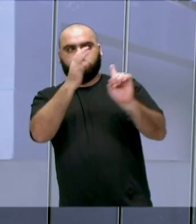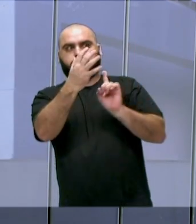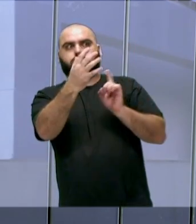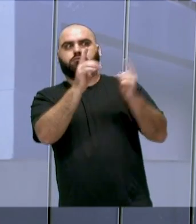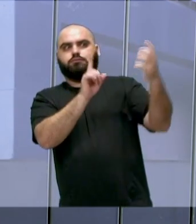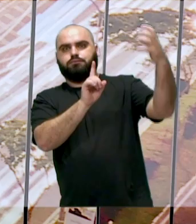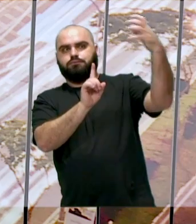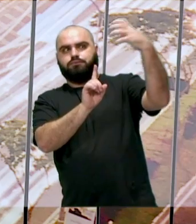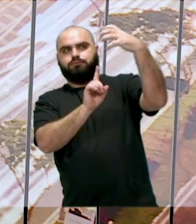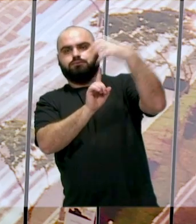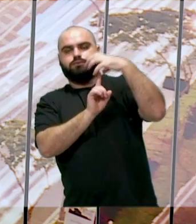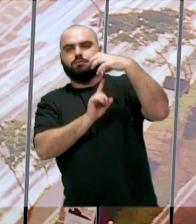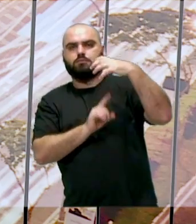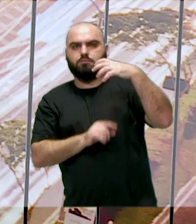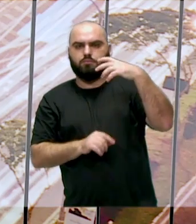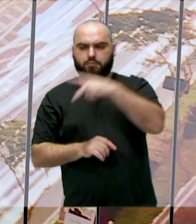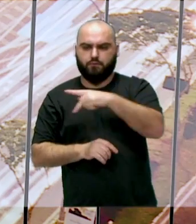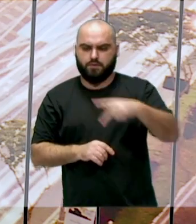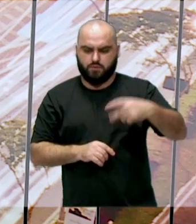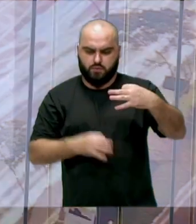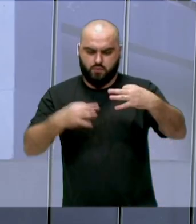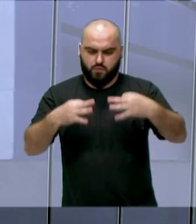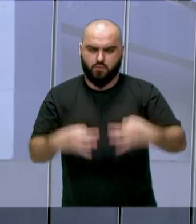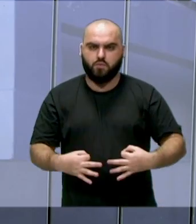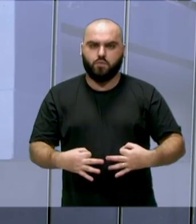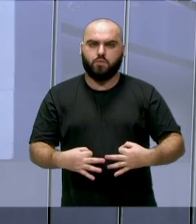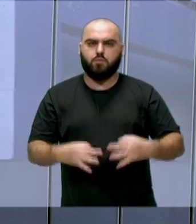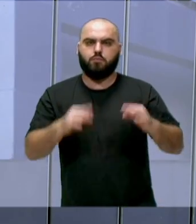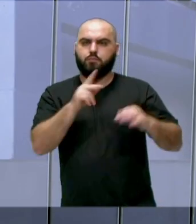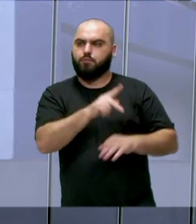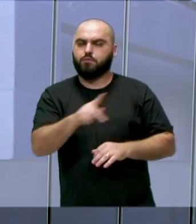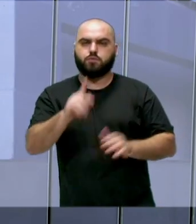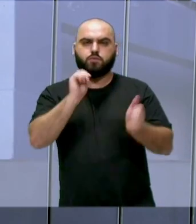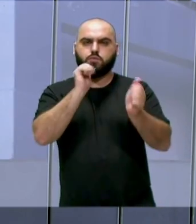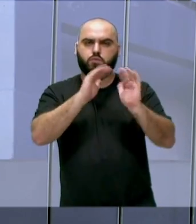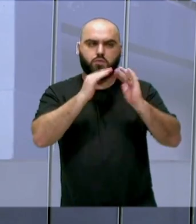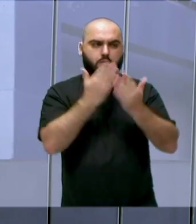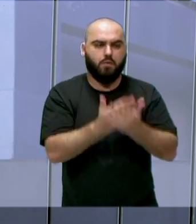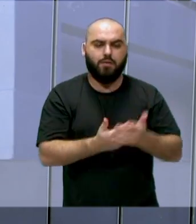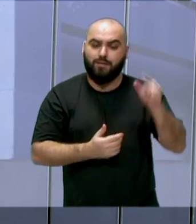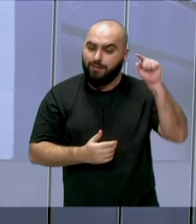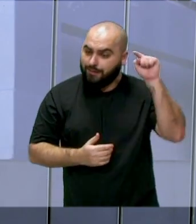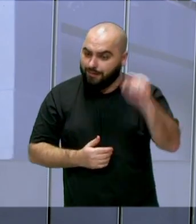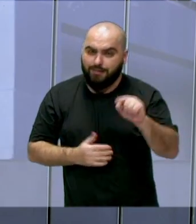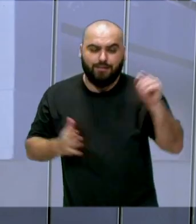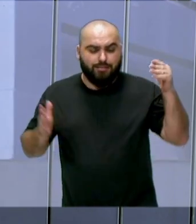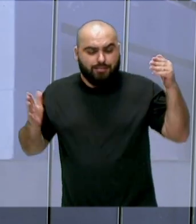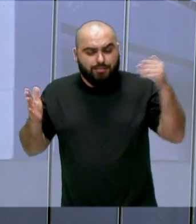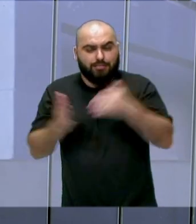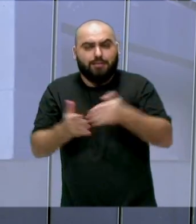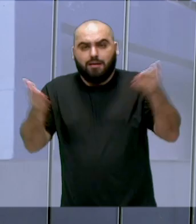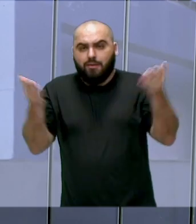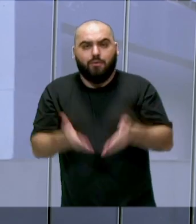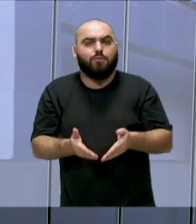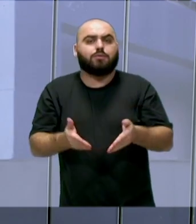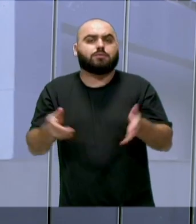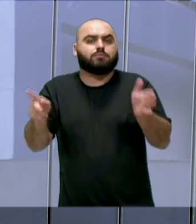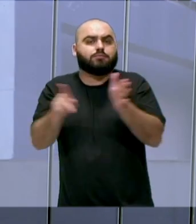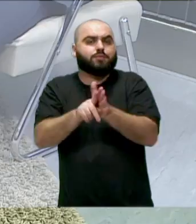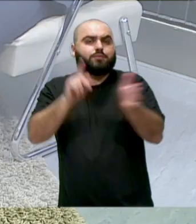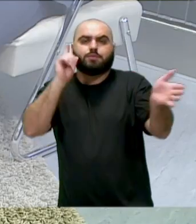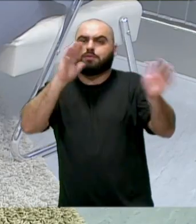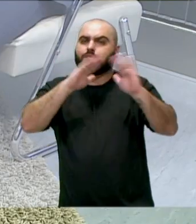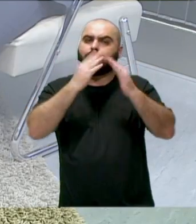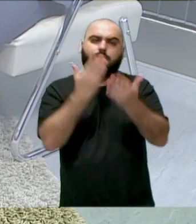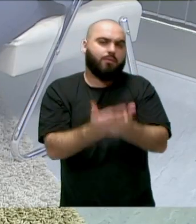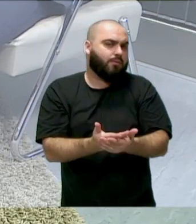referência de professor correto, professor de escola, ele é a cara, ainda é, da educação física escolar, que é